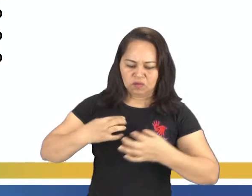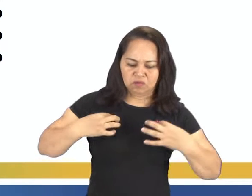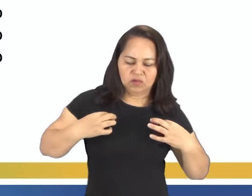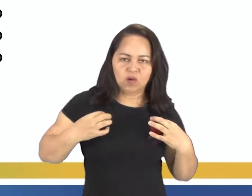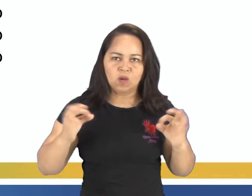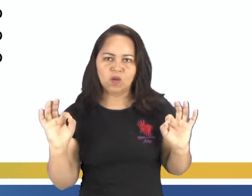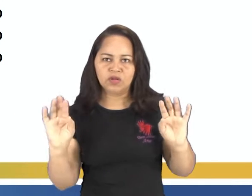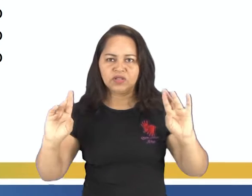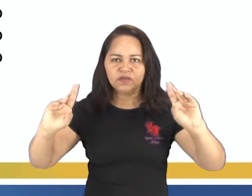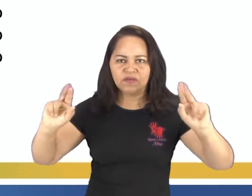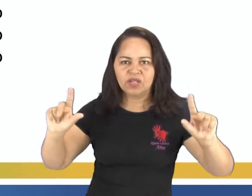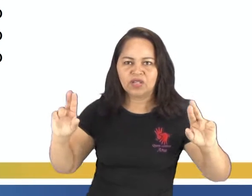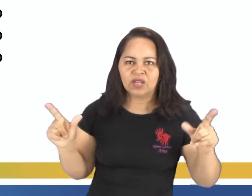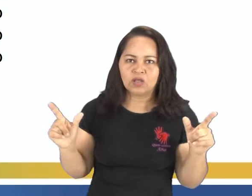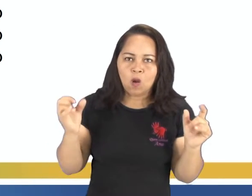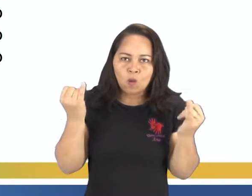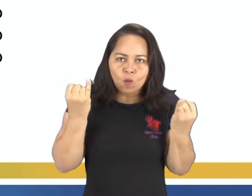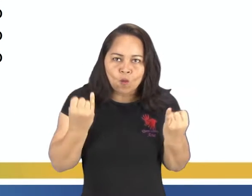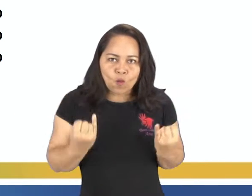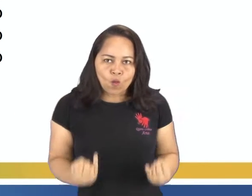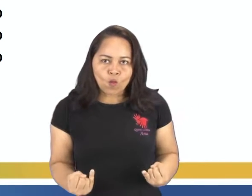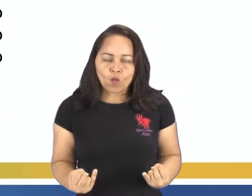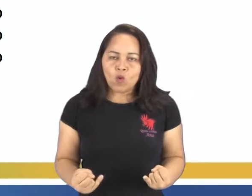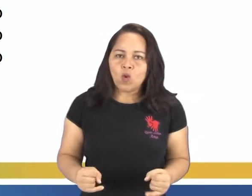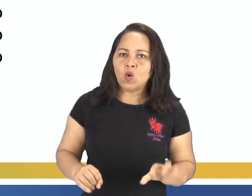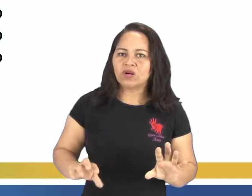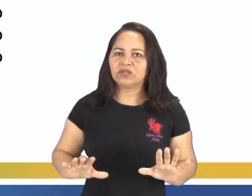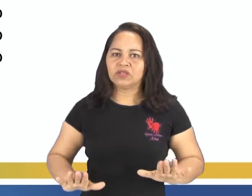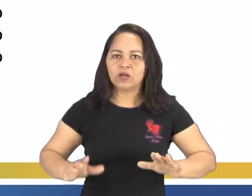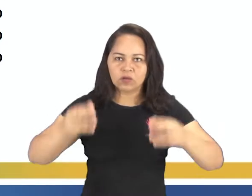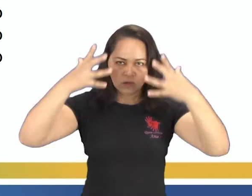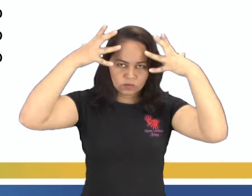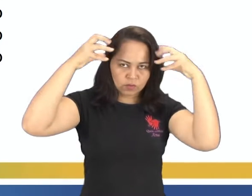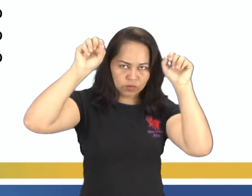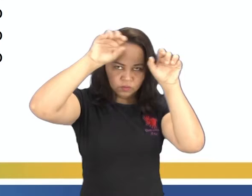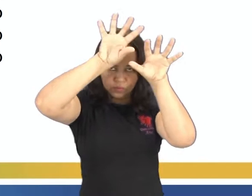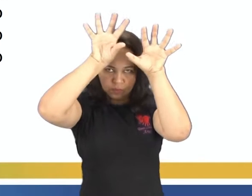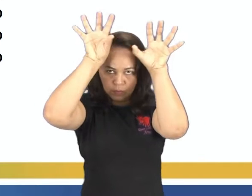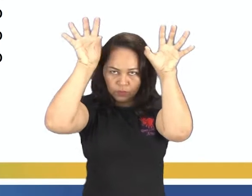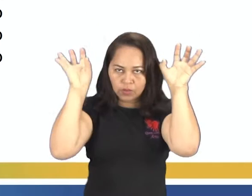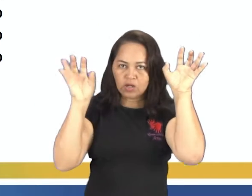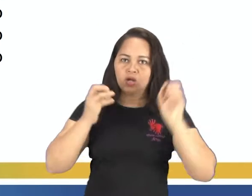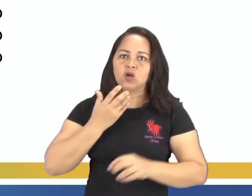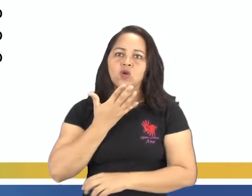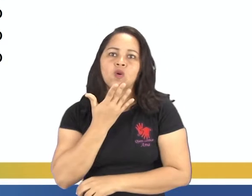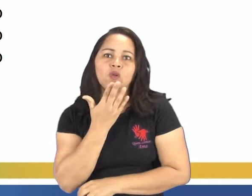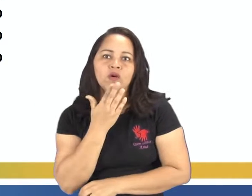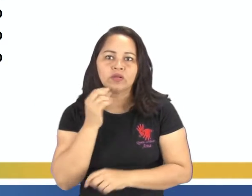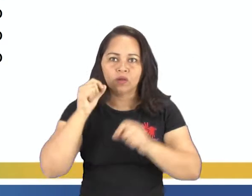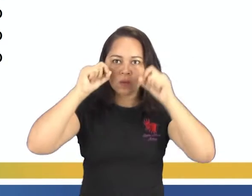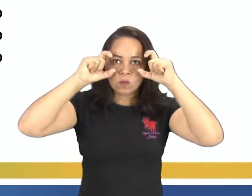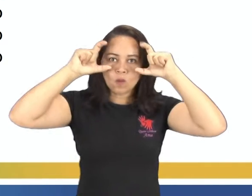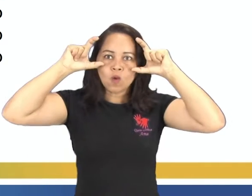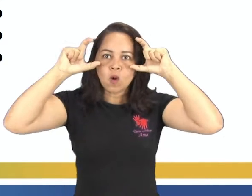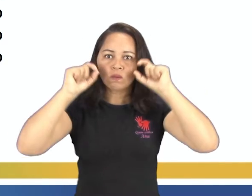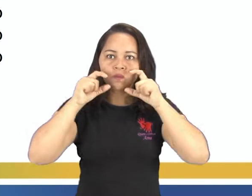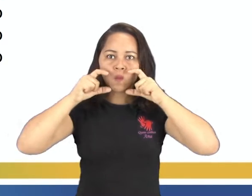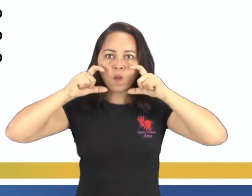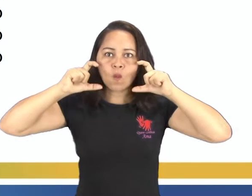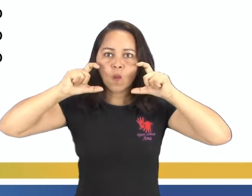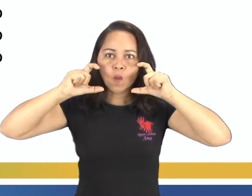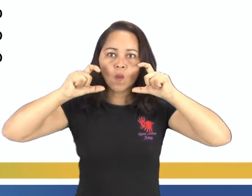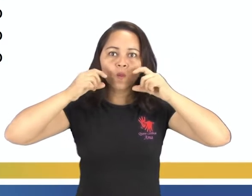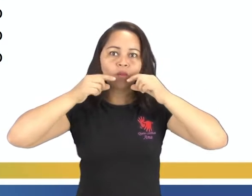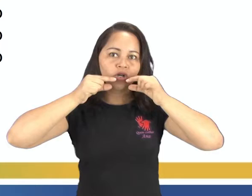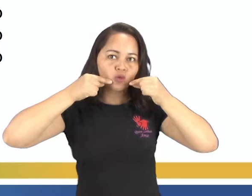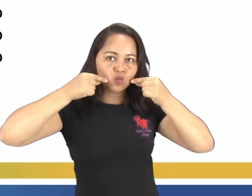exóticas, com biotipos magros e andrógenos, cabelos espetados e coloridos, olhos e bocas grandes, roupas